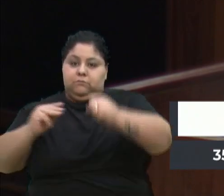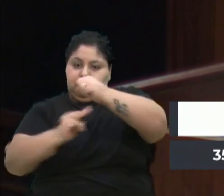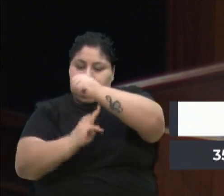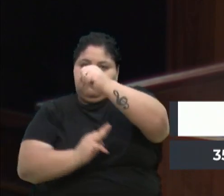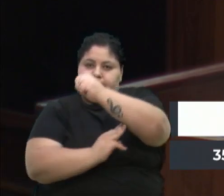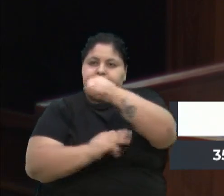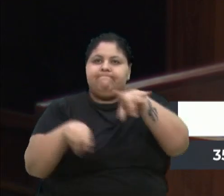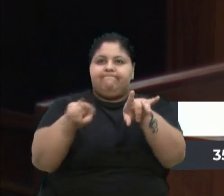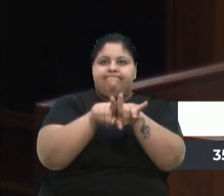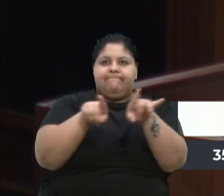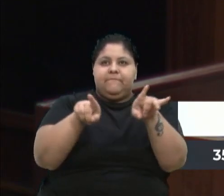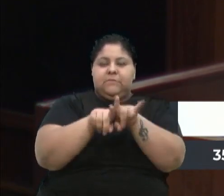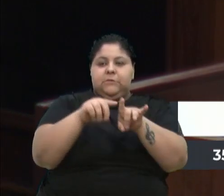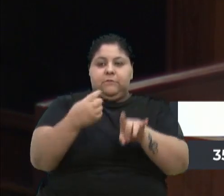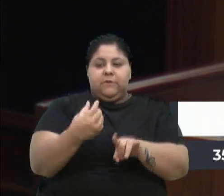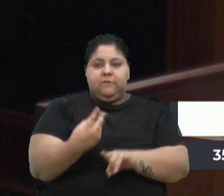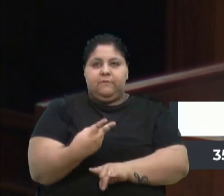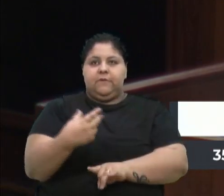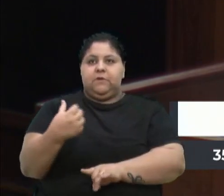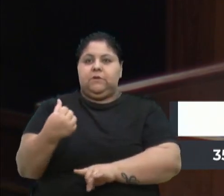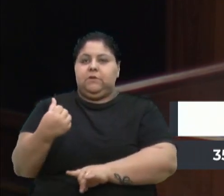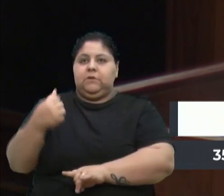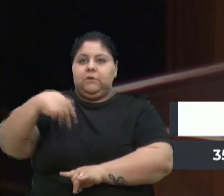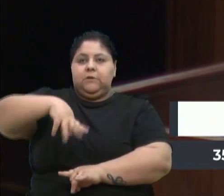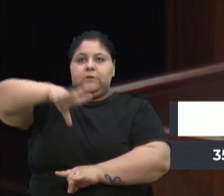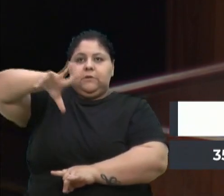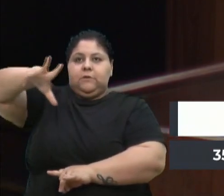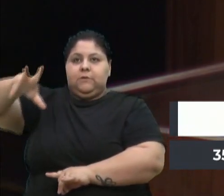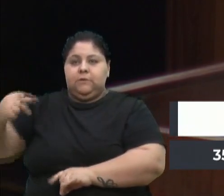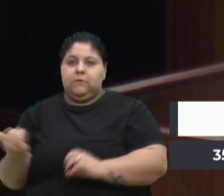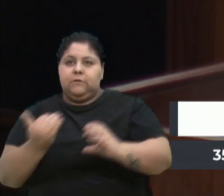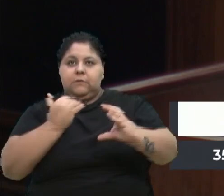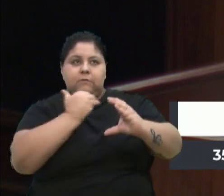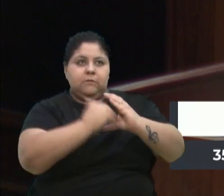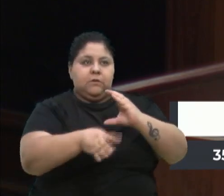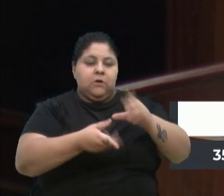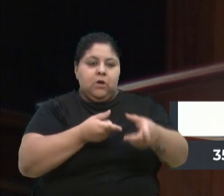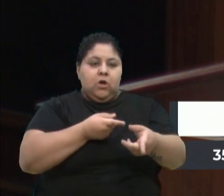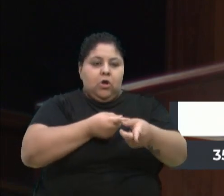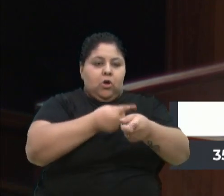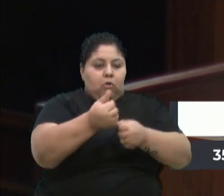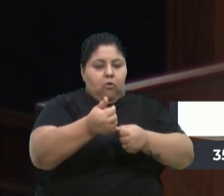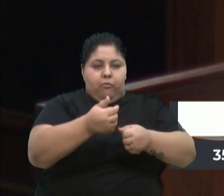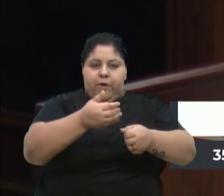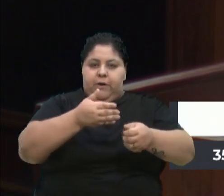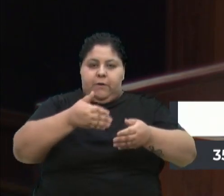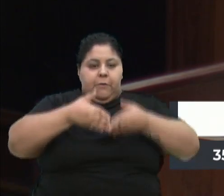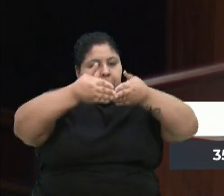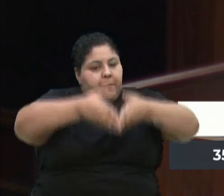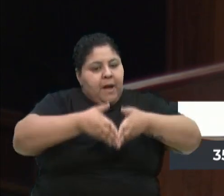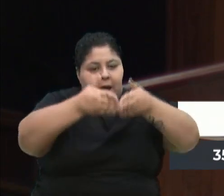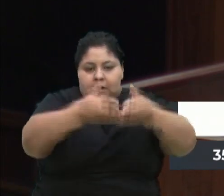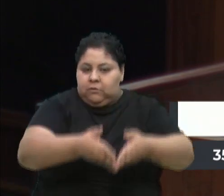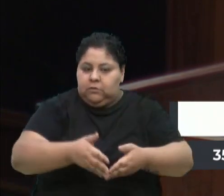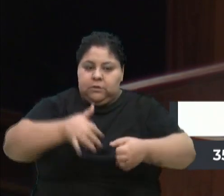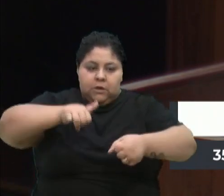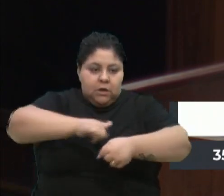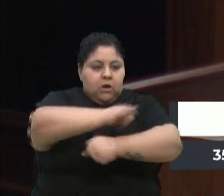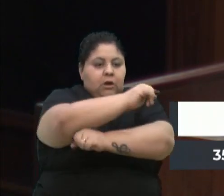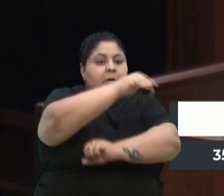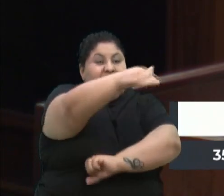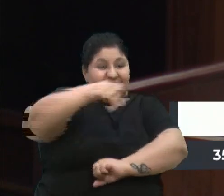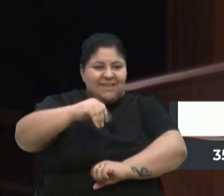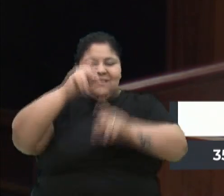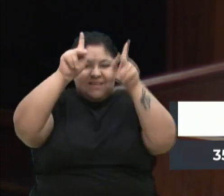da Defesa aportou para a compra de equipamentos, barcos e aeronaves para resgatar as pessoas. Além disso, serão um novo